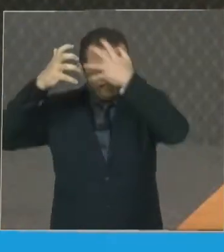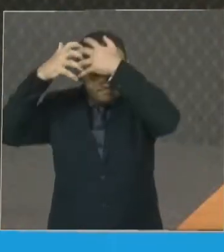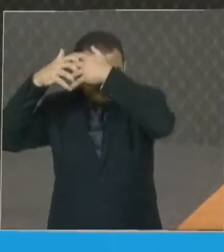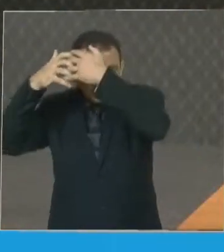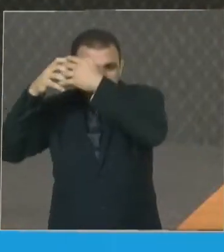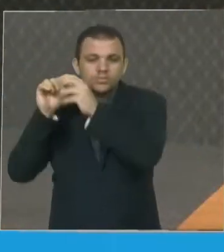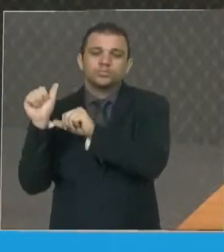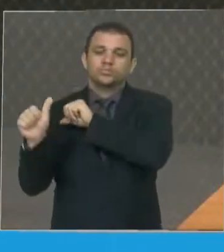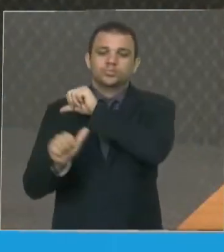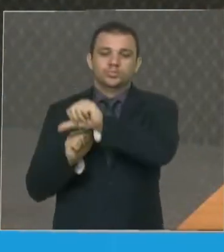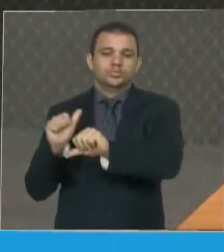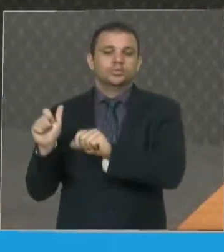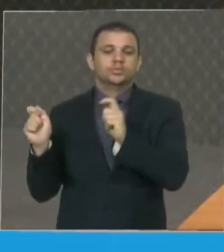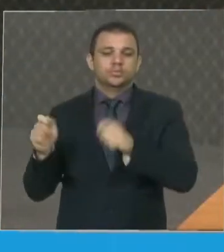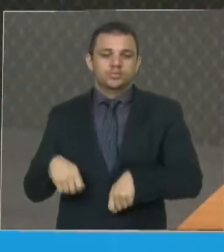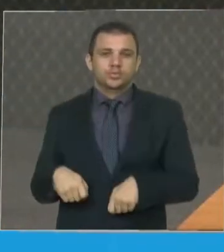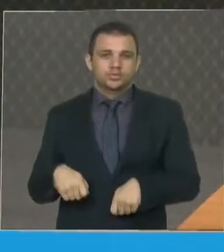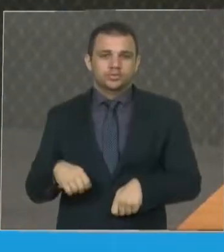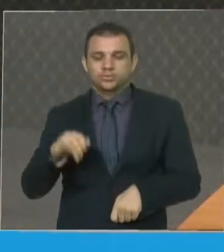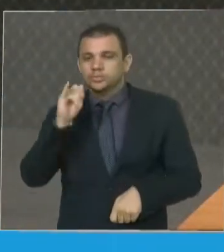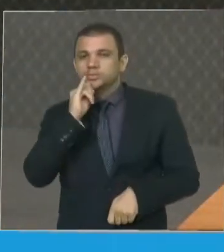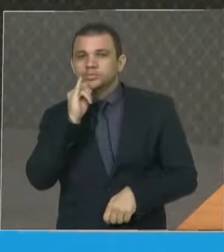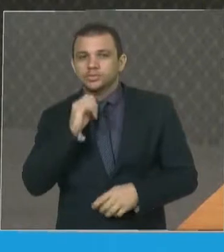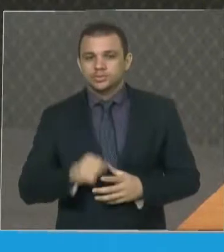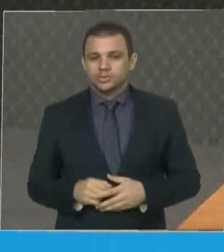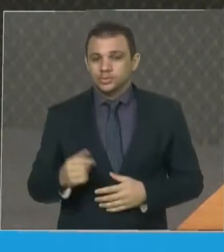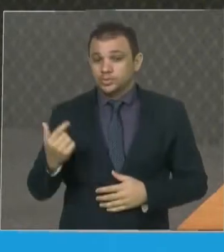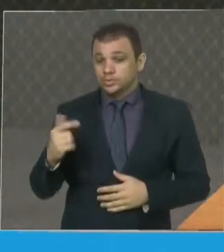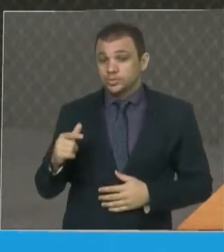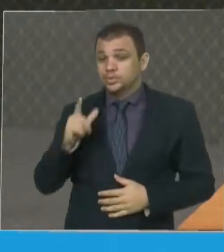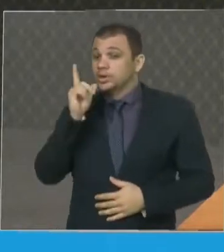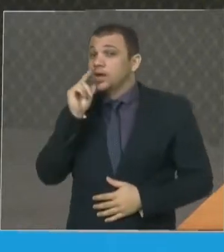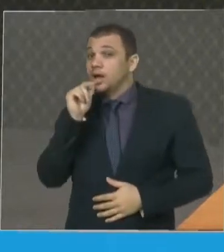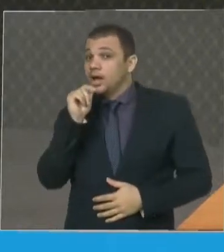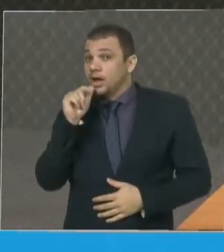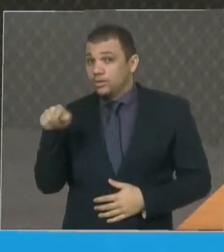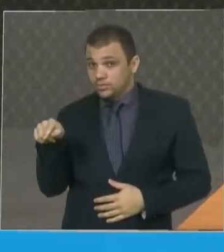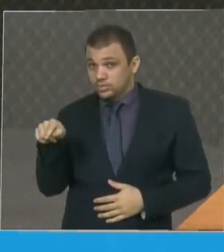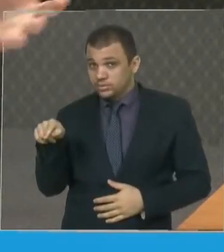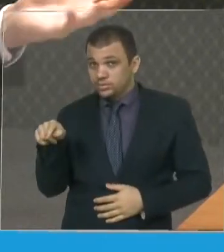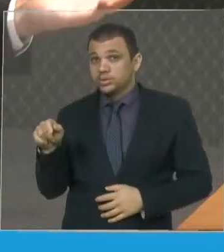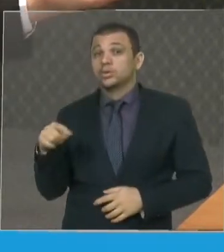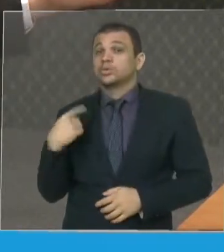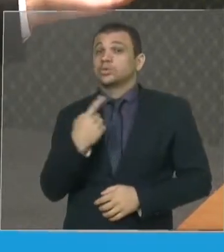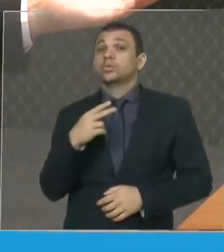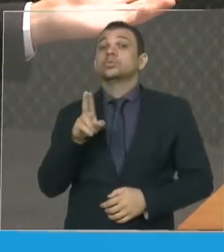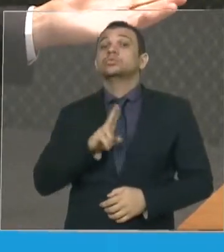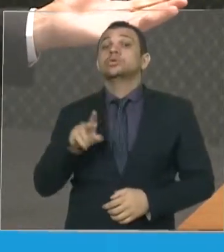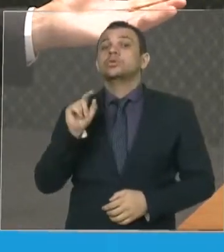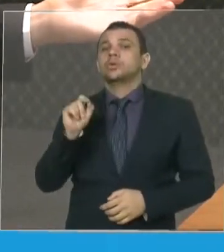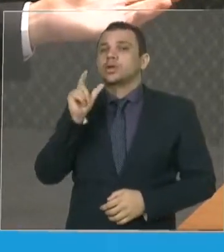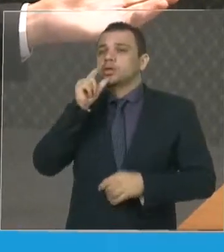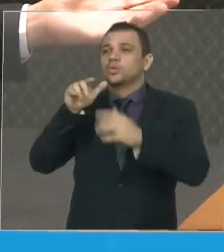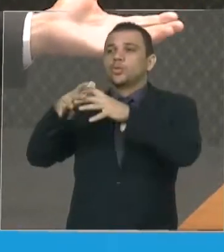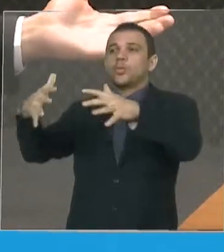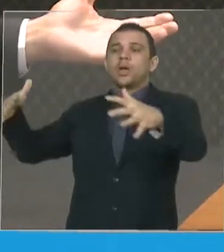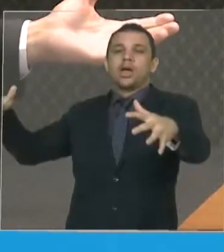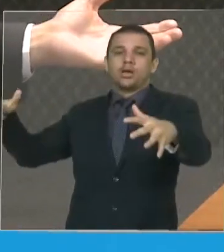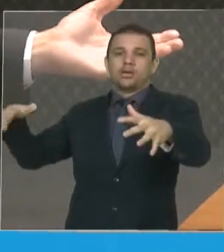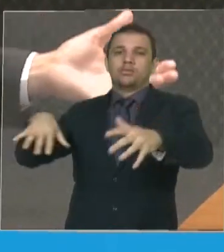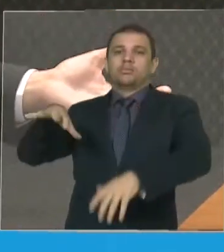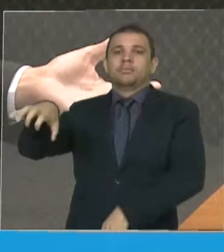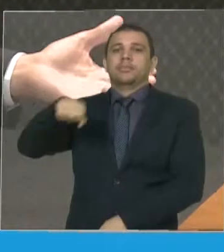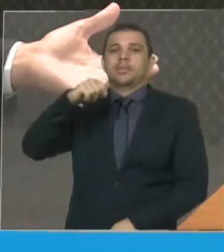nós fazemos as plantas da dessalinização da água de mar. Um mar